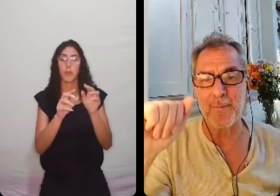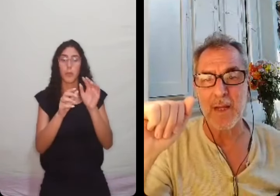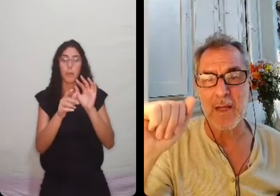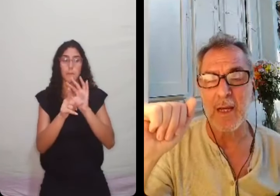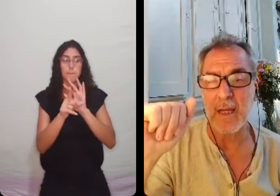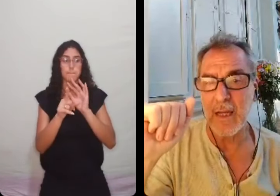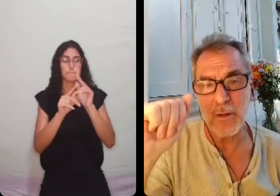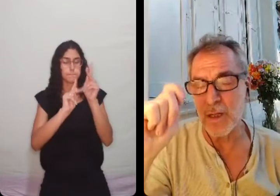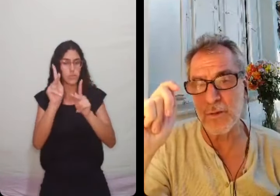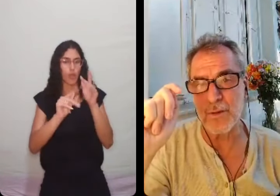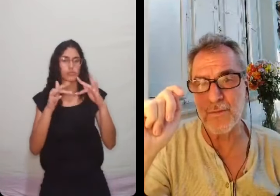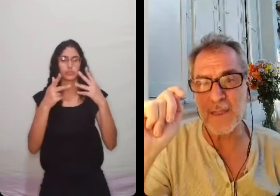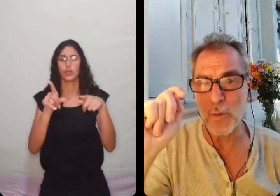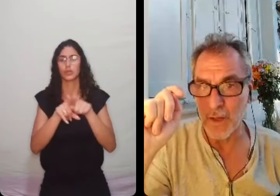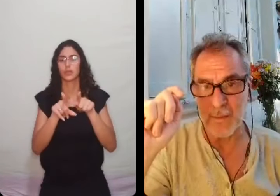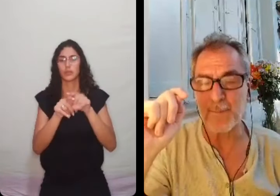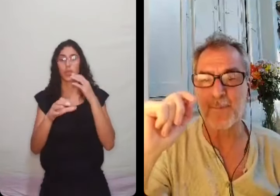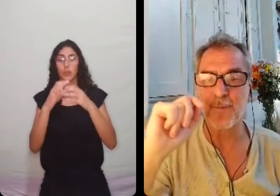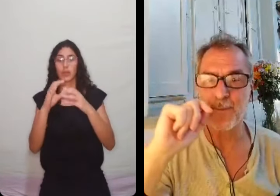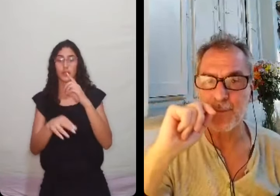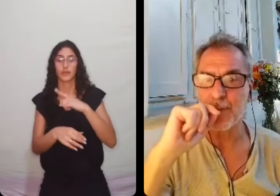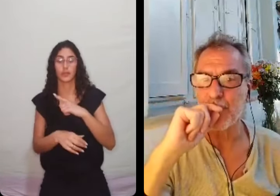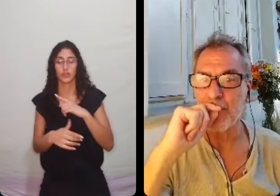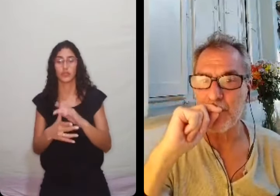o que nos faz mover.